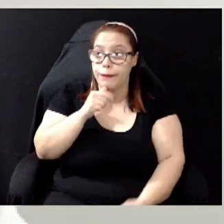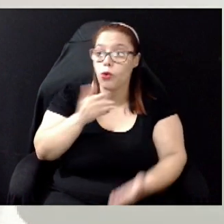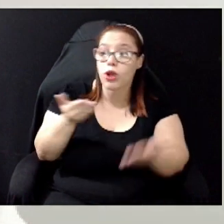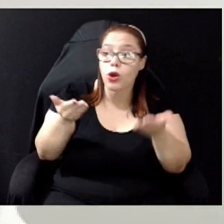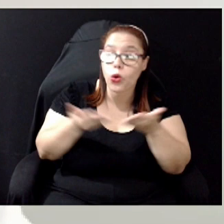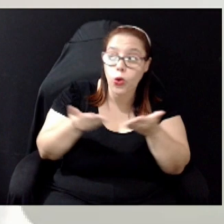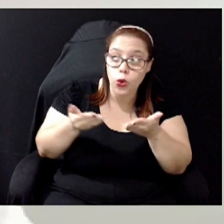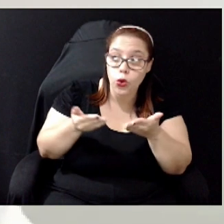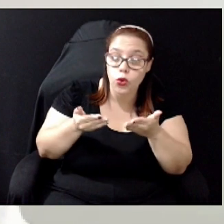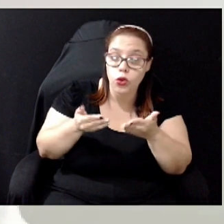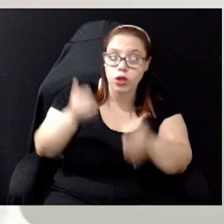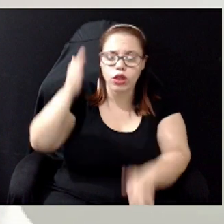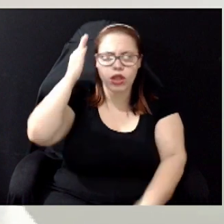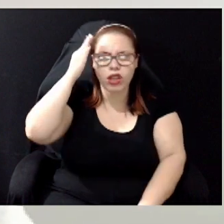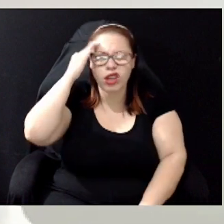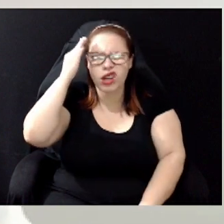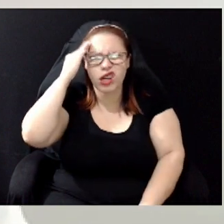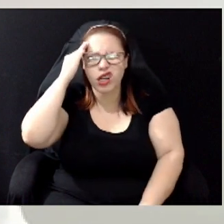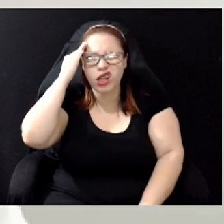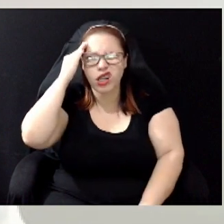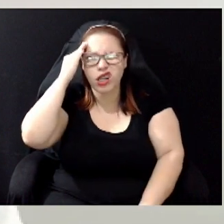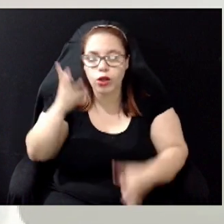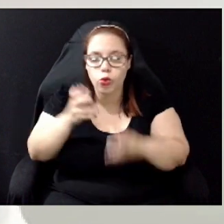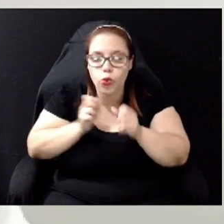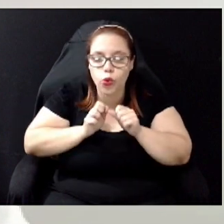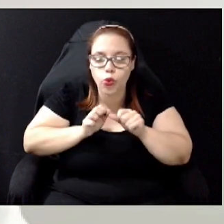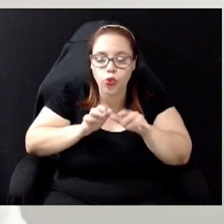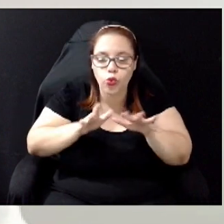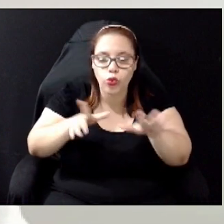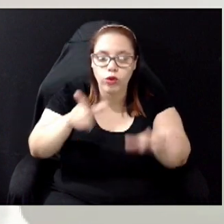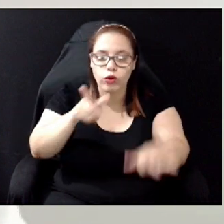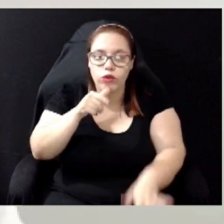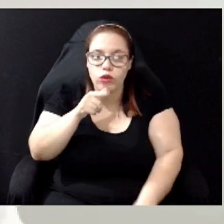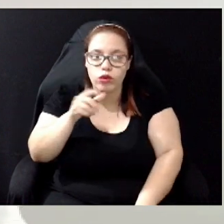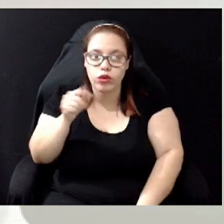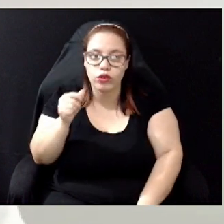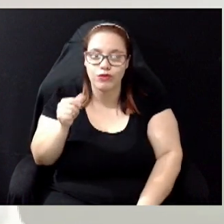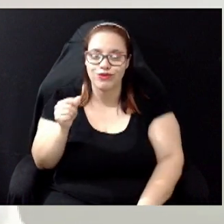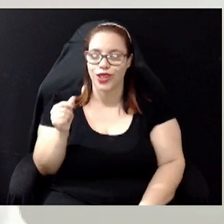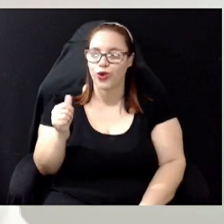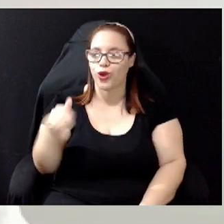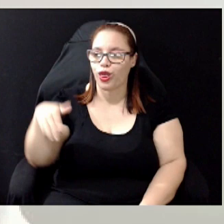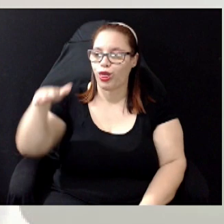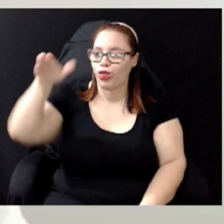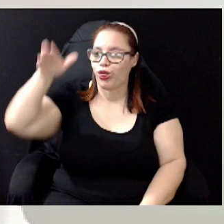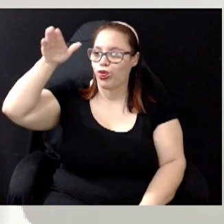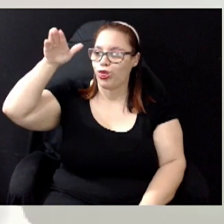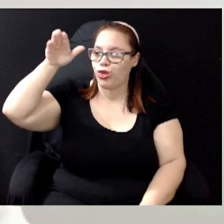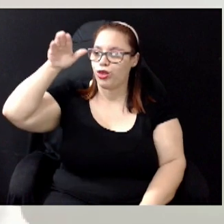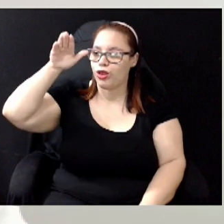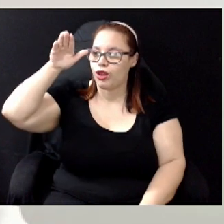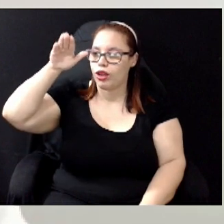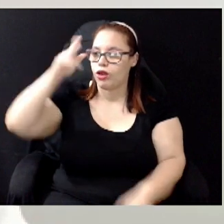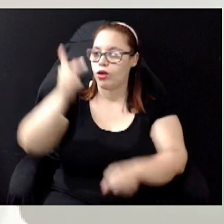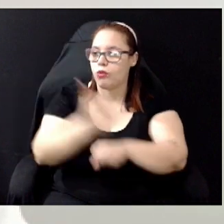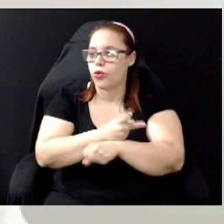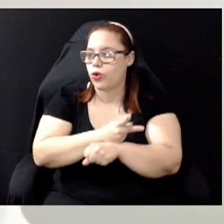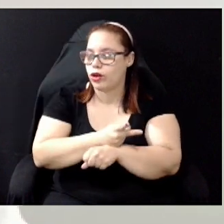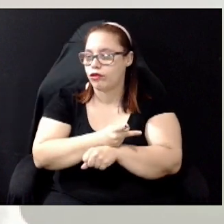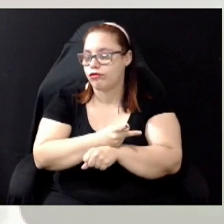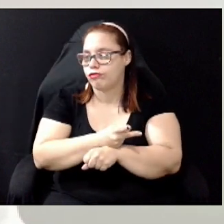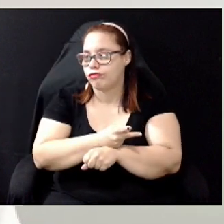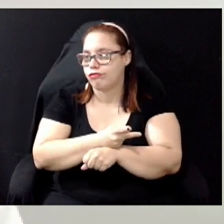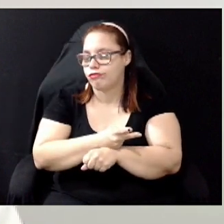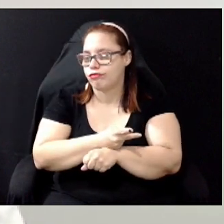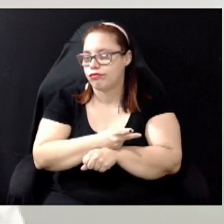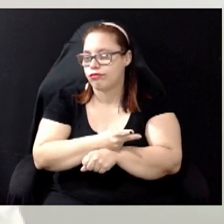Porque hoje, para entender por que não é tão difundido, porque a água de reuso tem um custo alto em relação à água bruta. Hoje, a